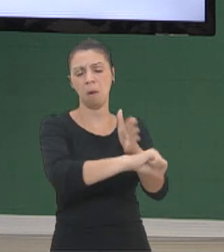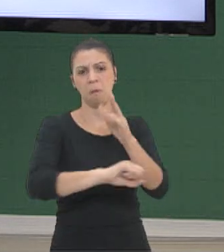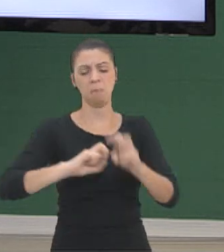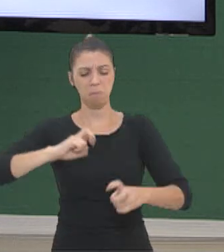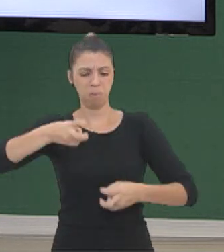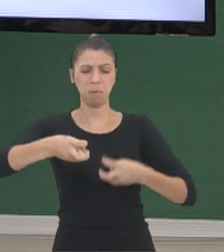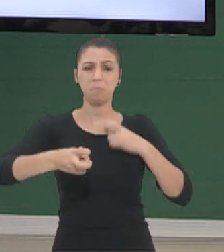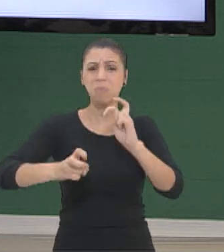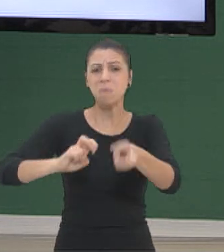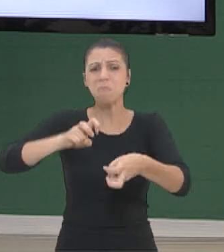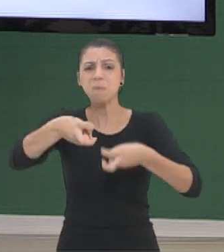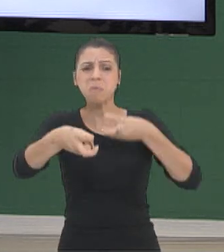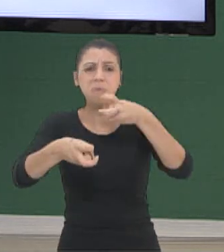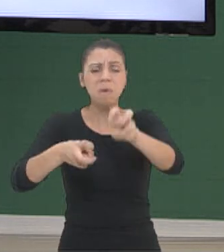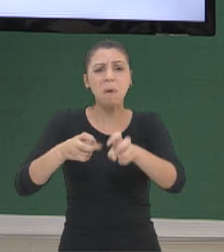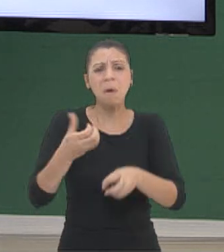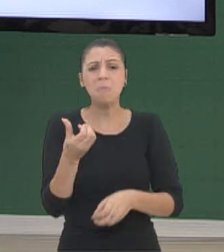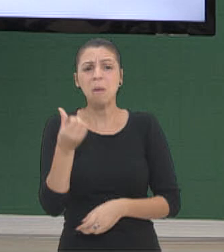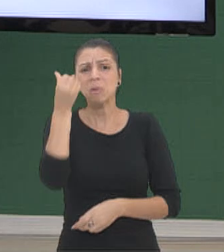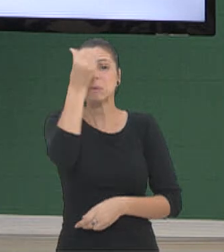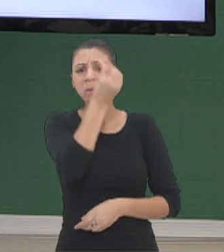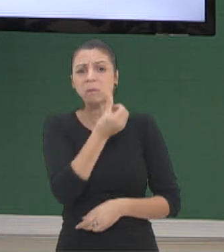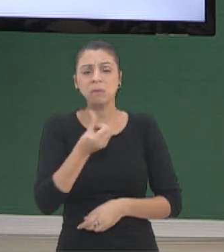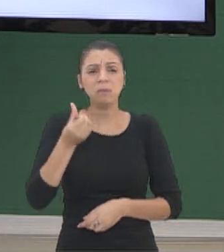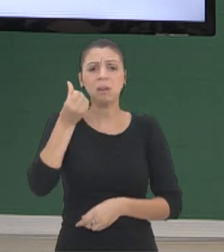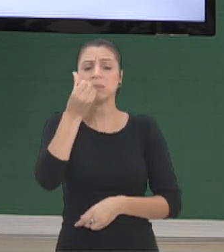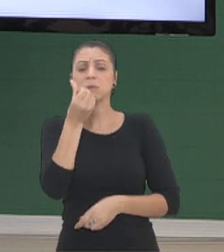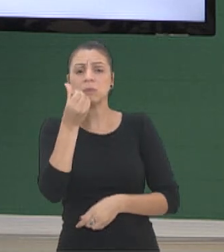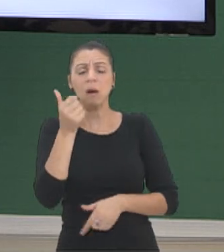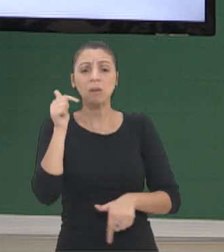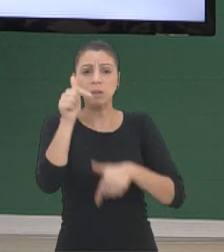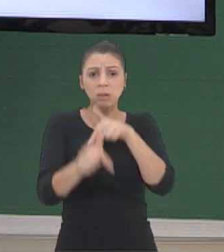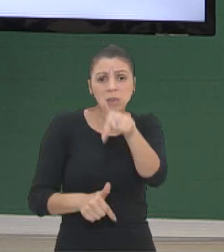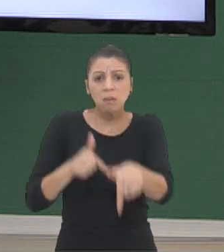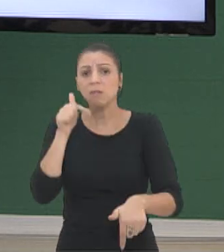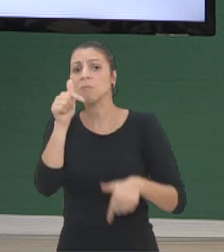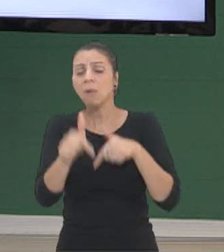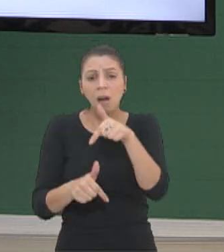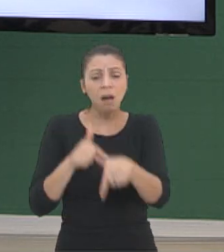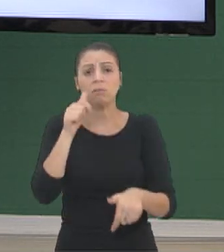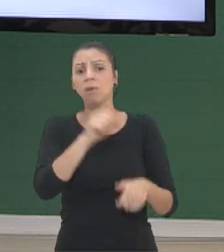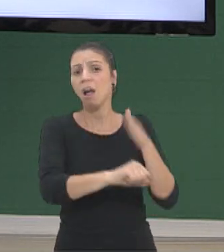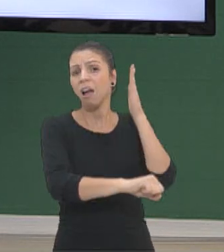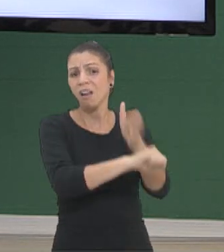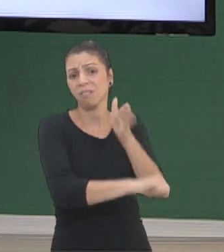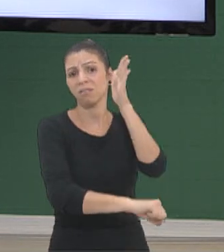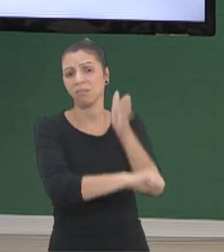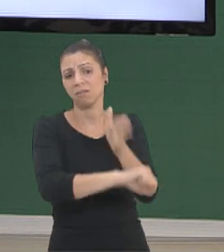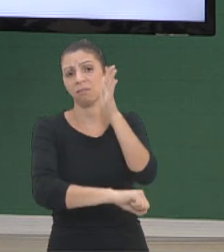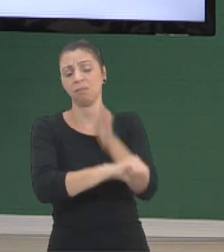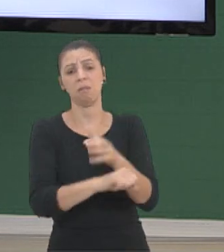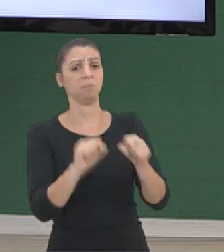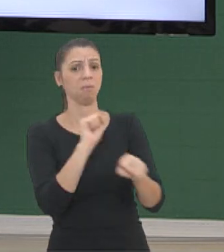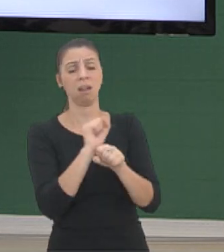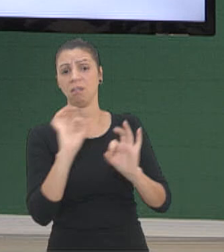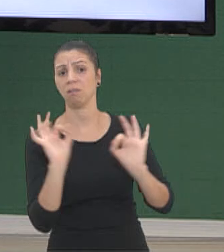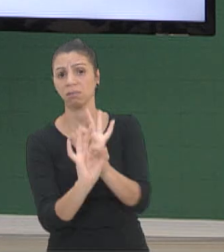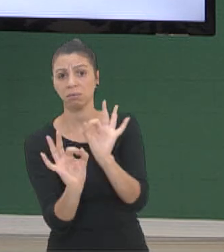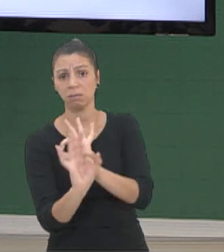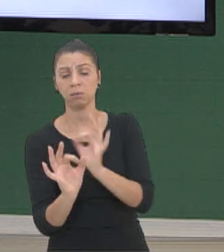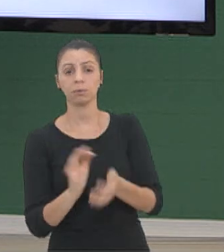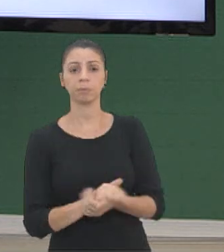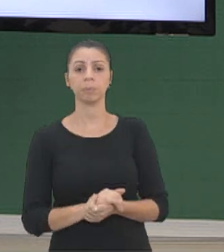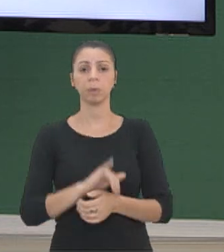média de 6 horas de trabalho diário de cada guilhotina, sem parar.